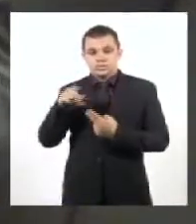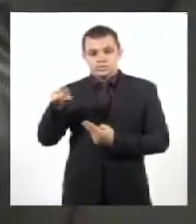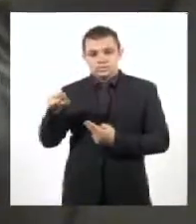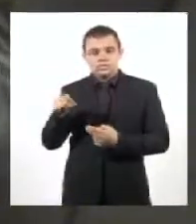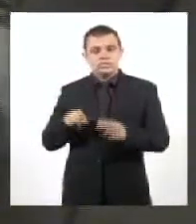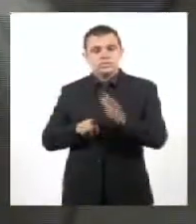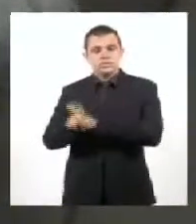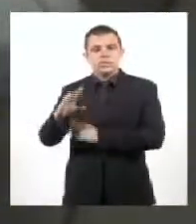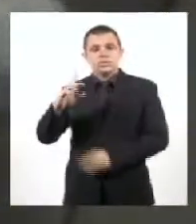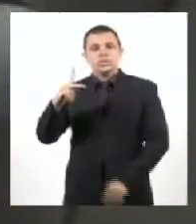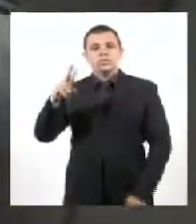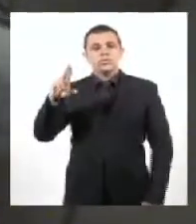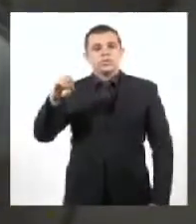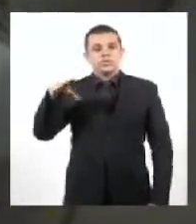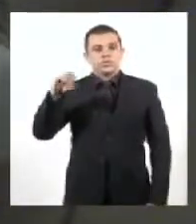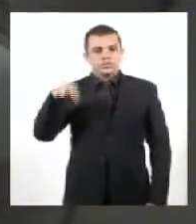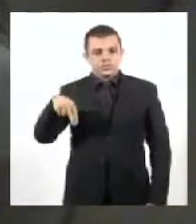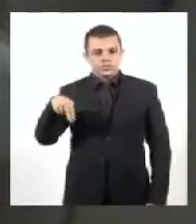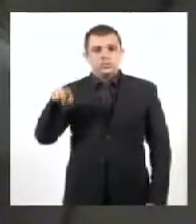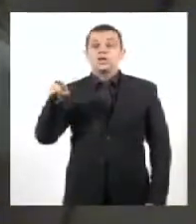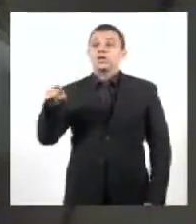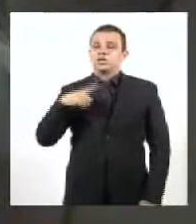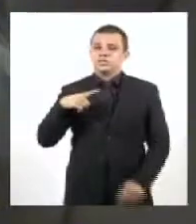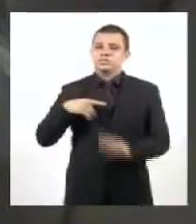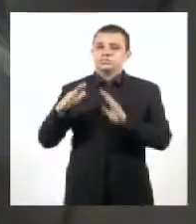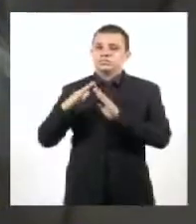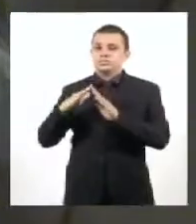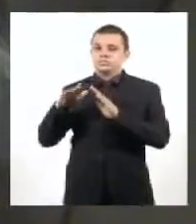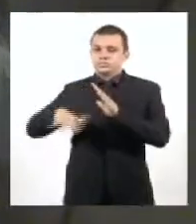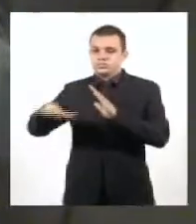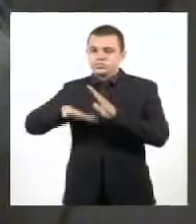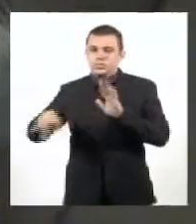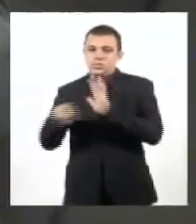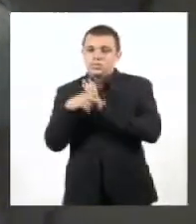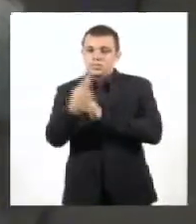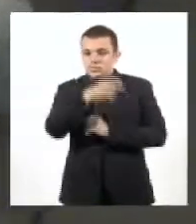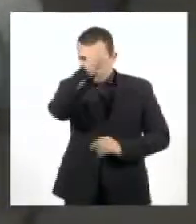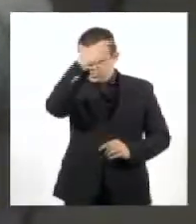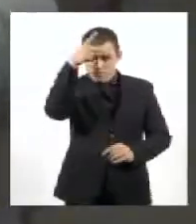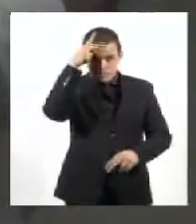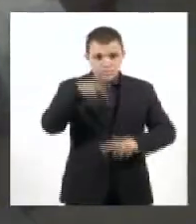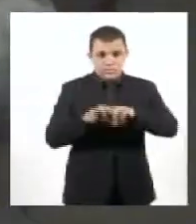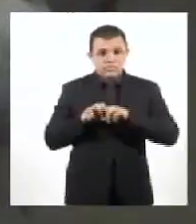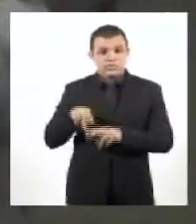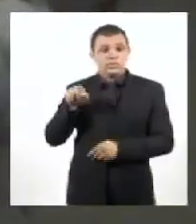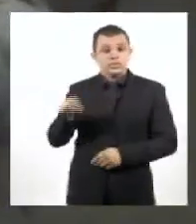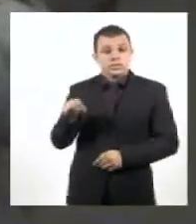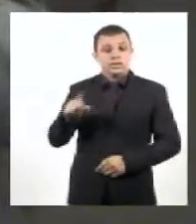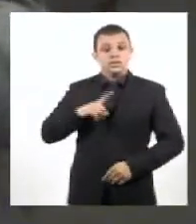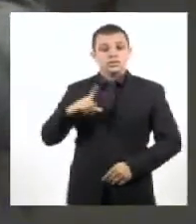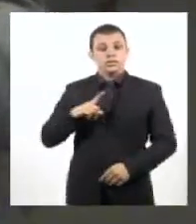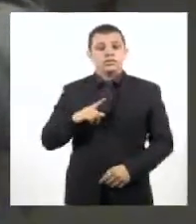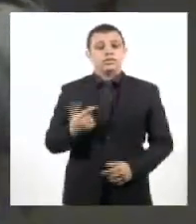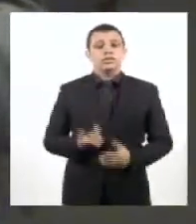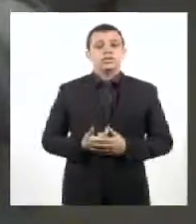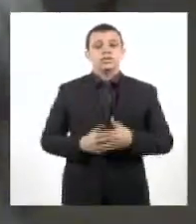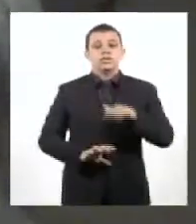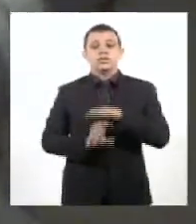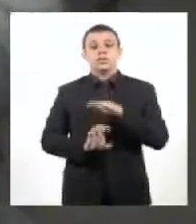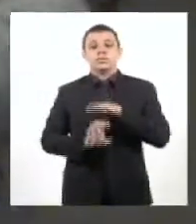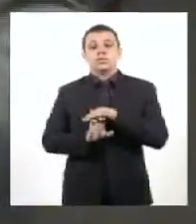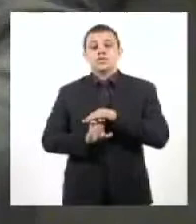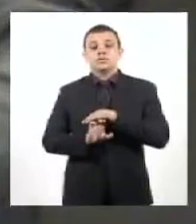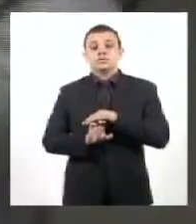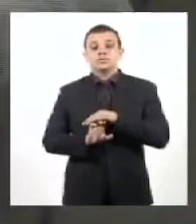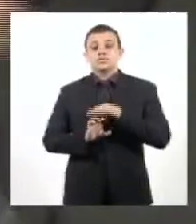município, porque Timon, então, com a empresa privada, aumentou mais de 100% o valor cobrado de tarifa de